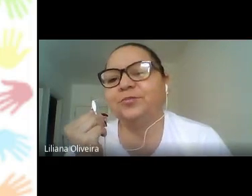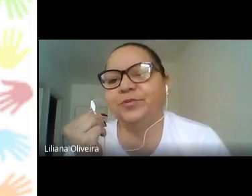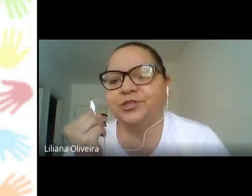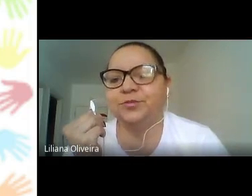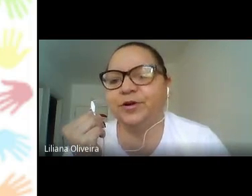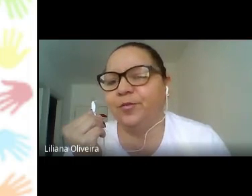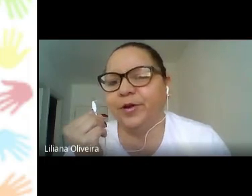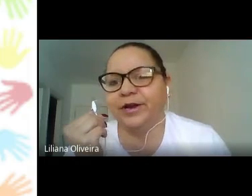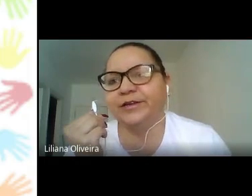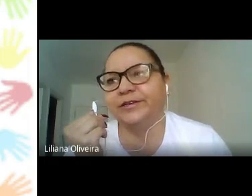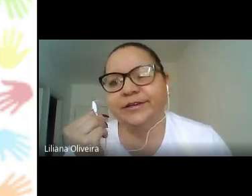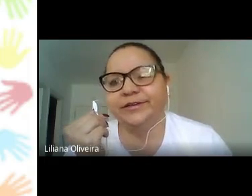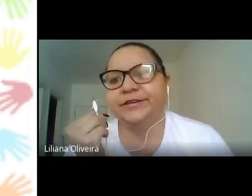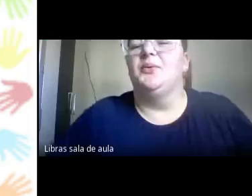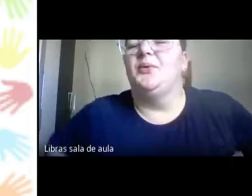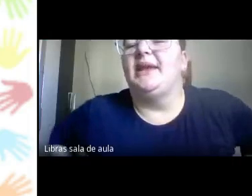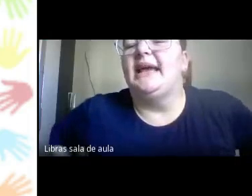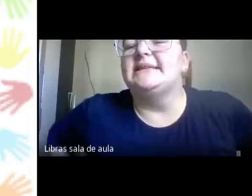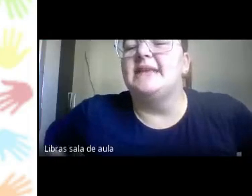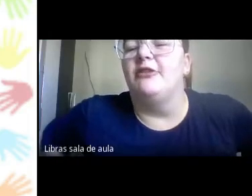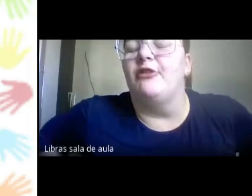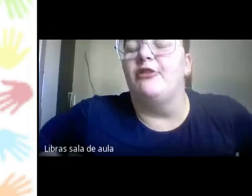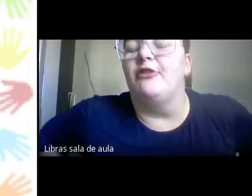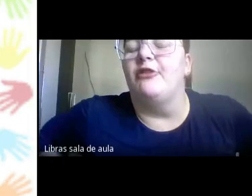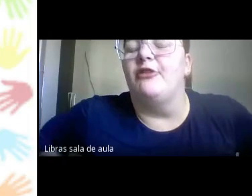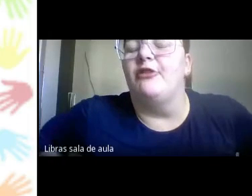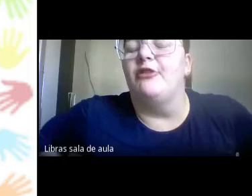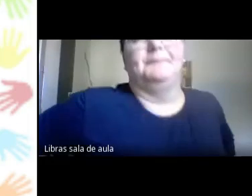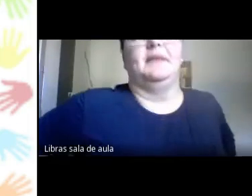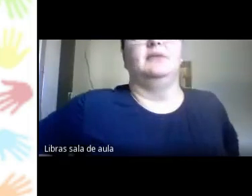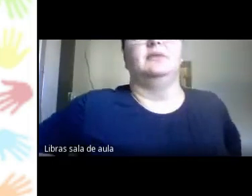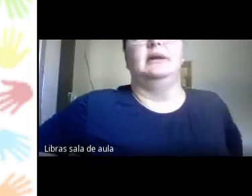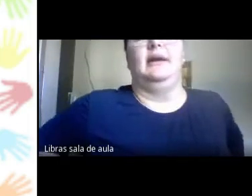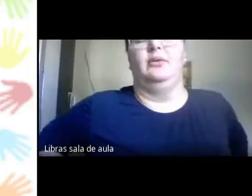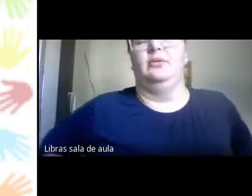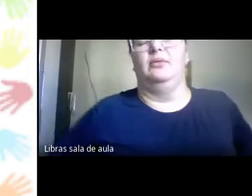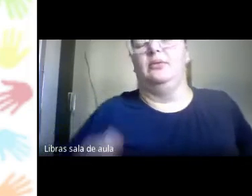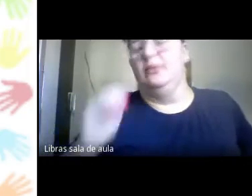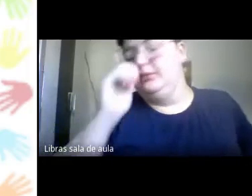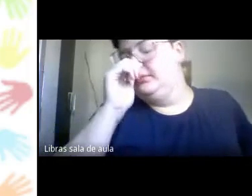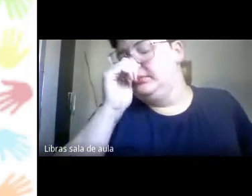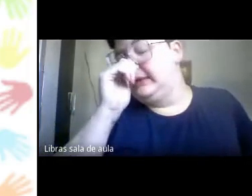do que tu pedir para comprar, né? Gurias, eu vou montar,